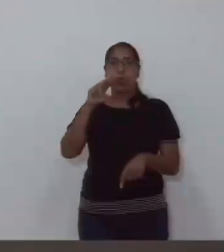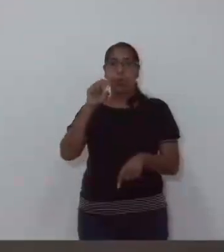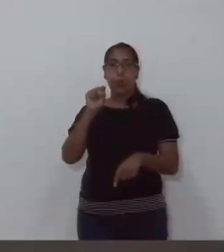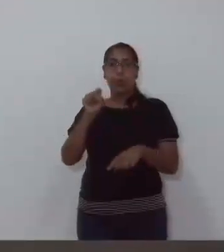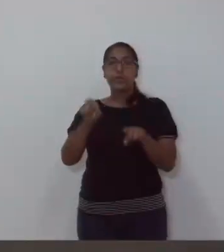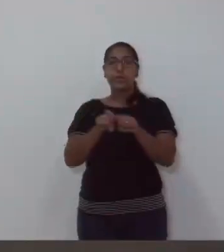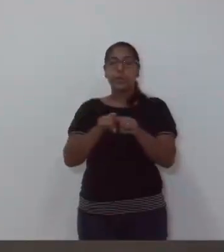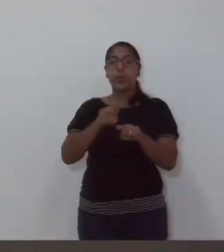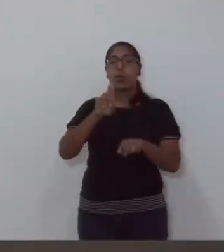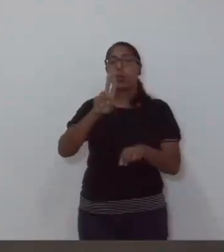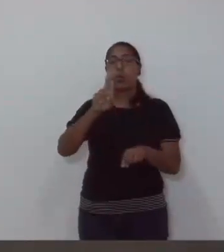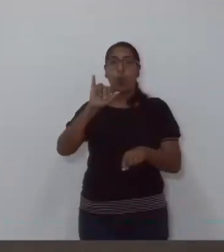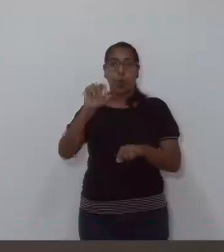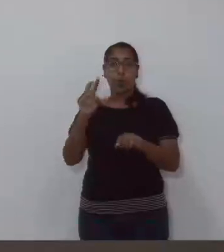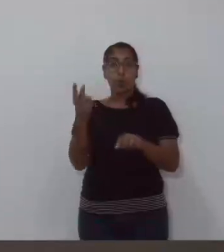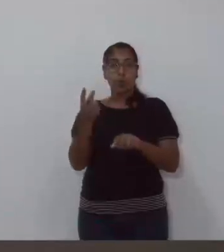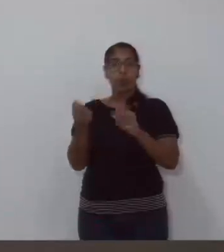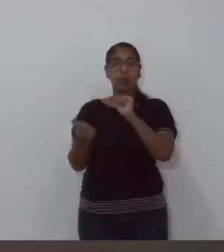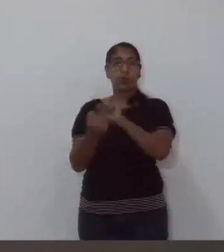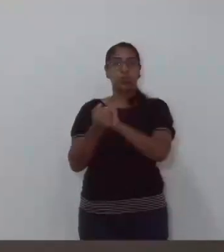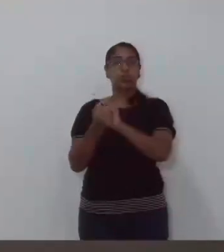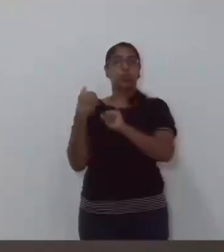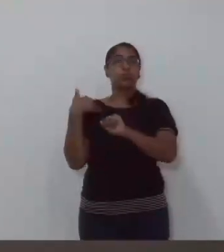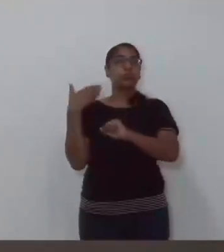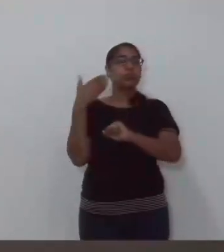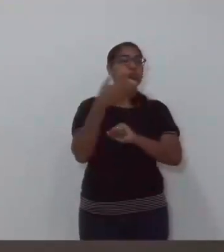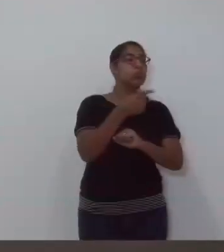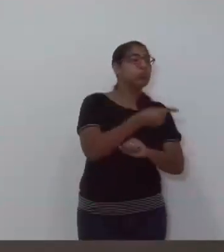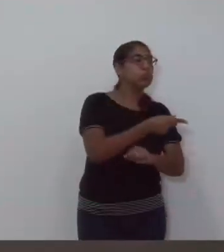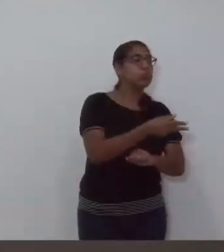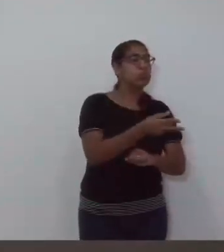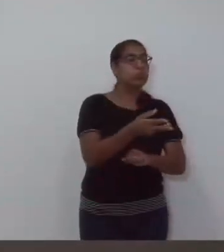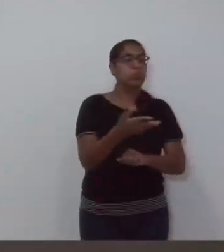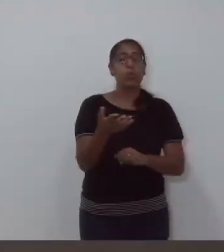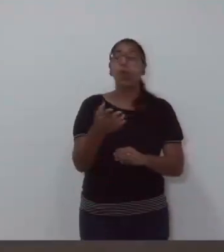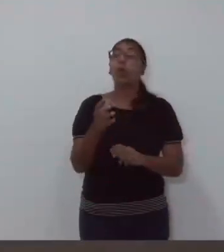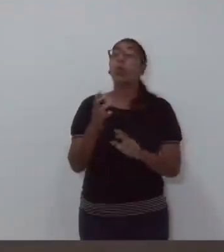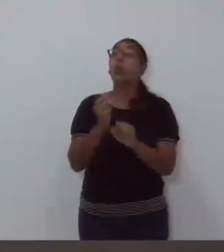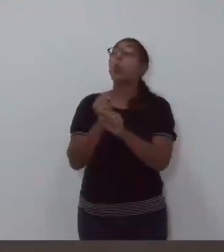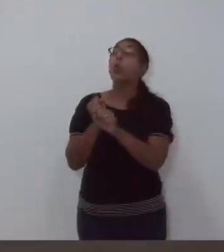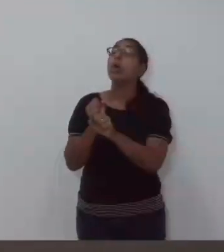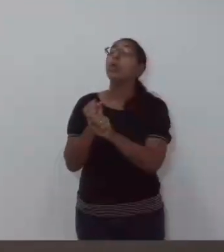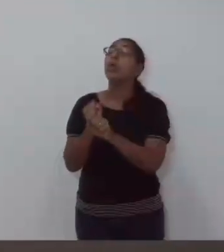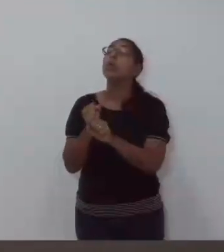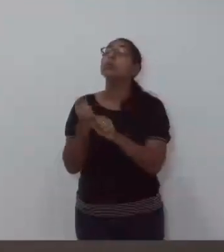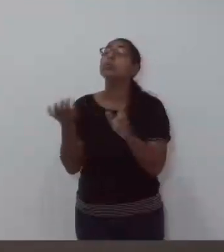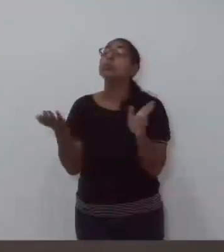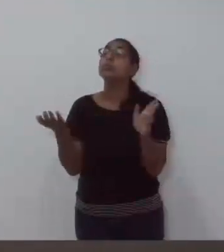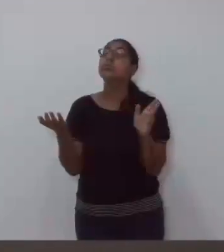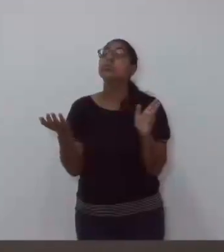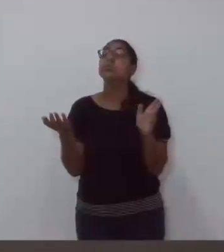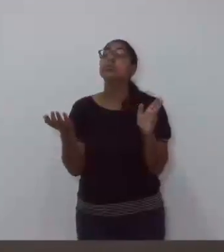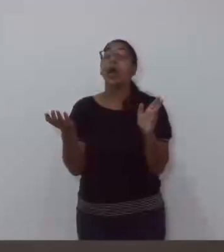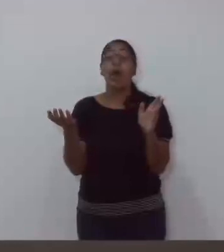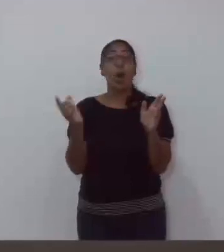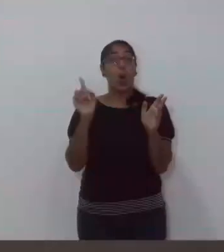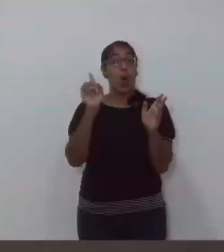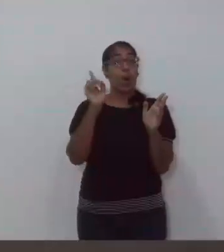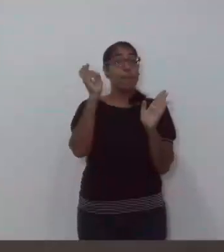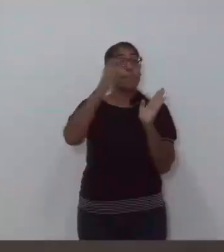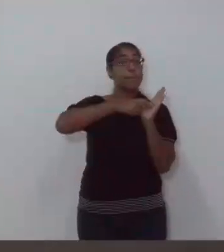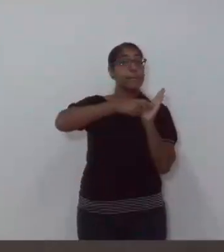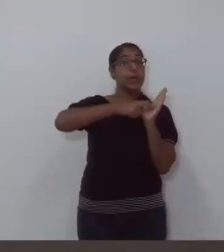Macaxeira. Fui contar lá quantas crianças tinha, Rubens, no dia que a gente foi, e é período integral. O que é